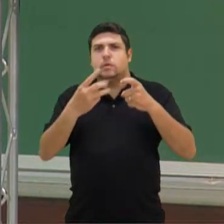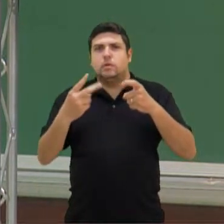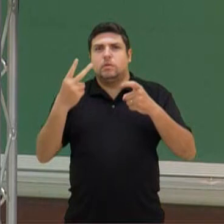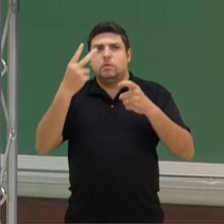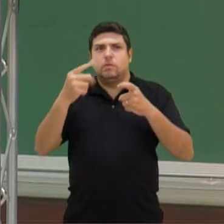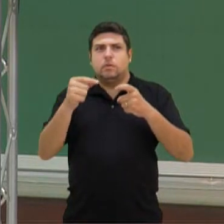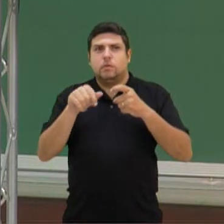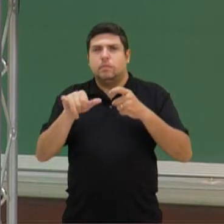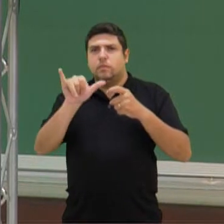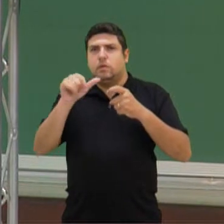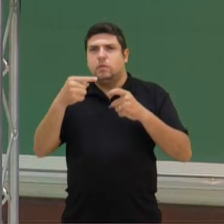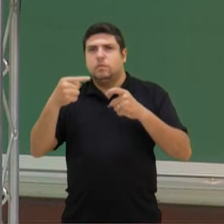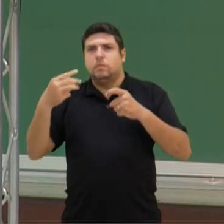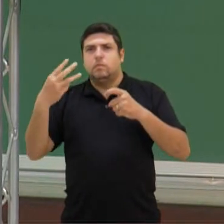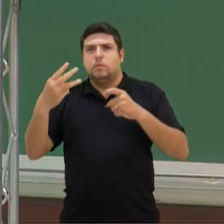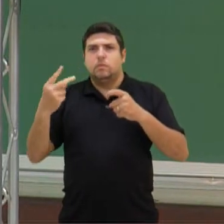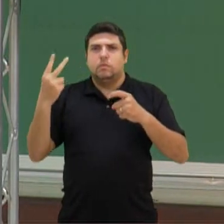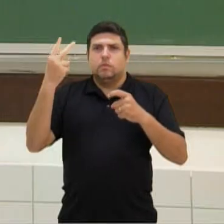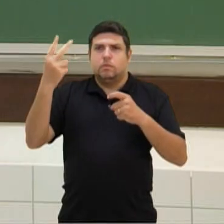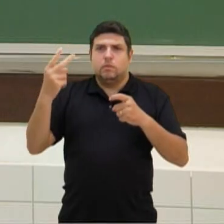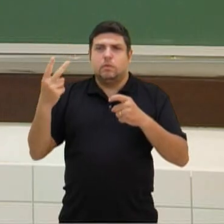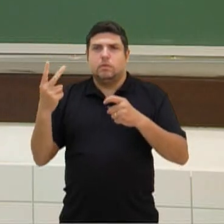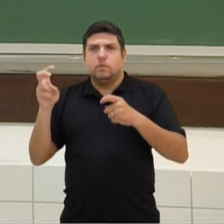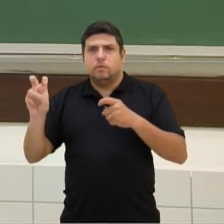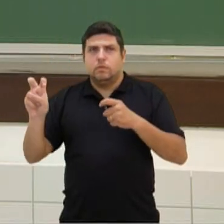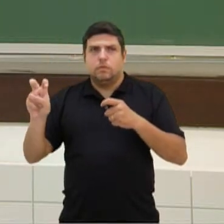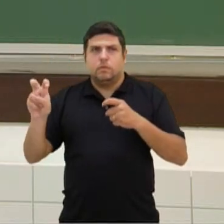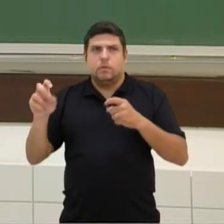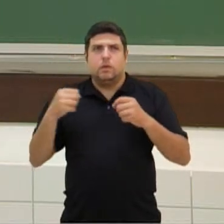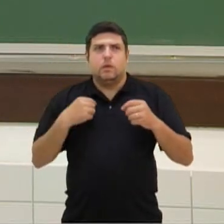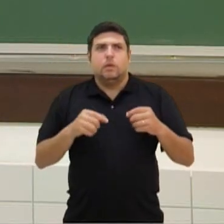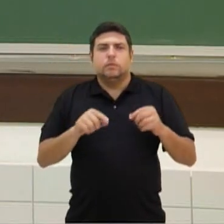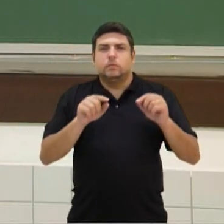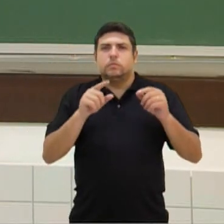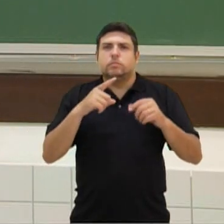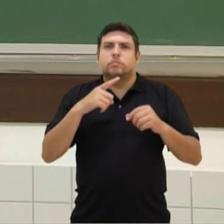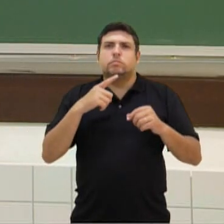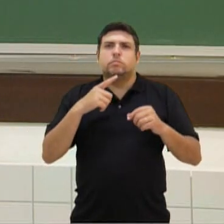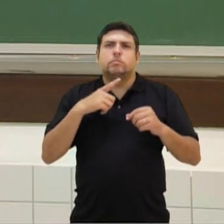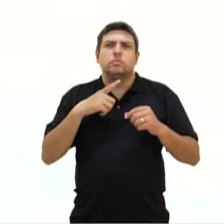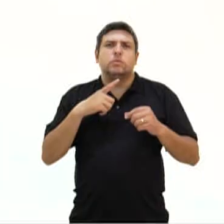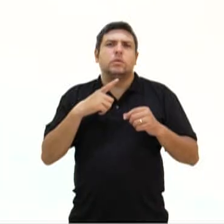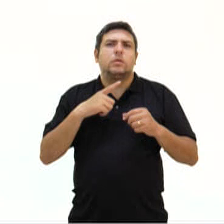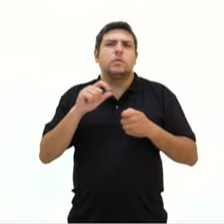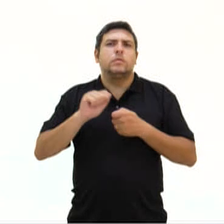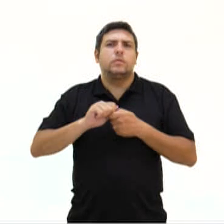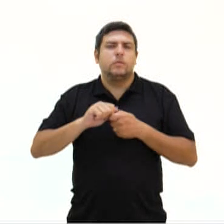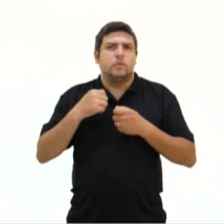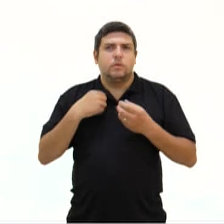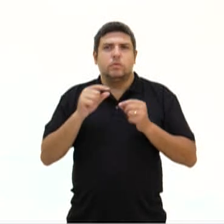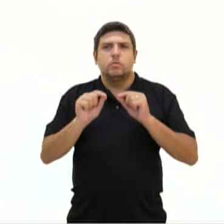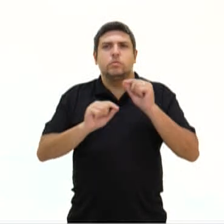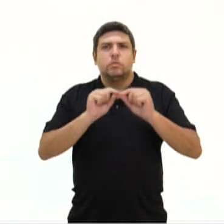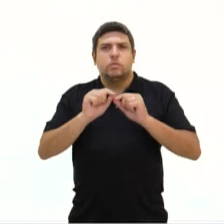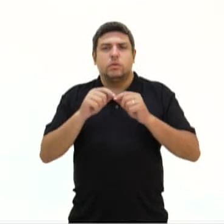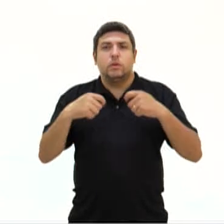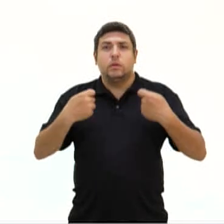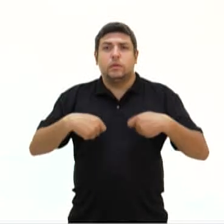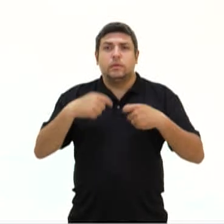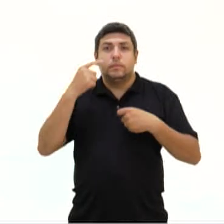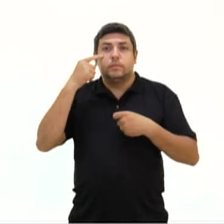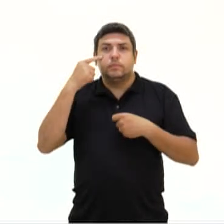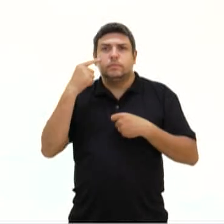igual a 25. Olha a reta S, 3x mais y menos 3. O que eu tenho que fazer? Eu tenho que descobrir